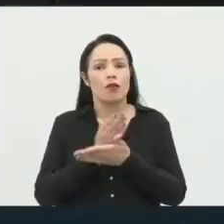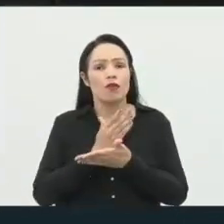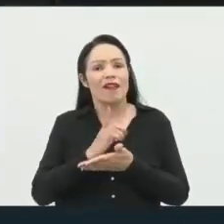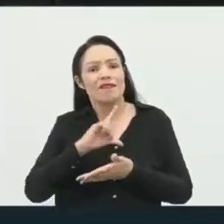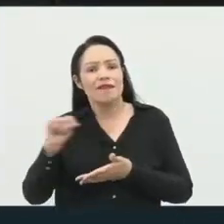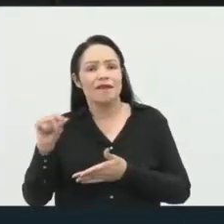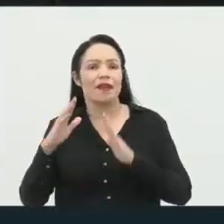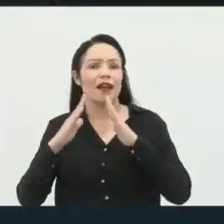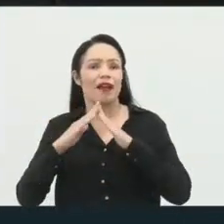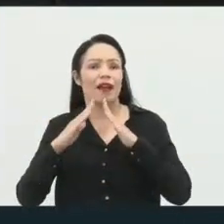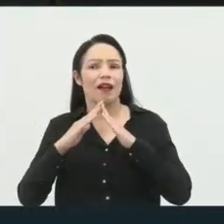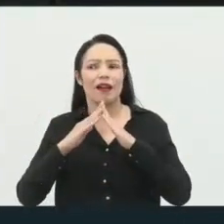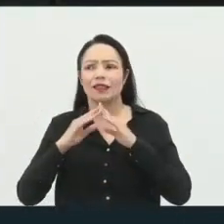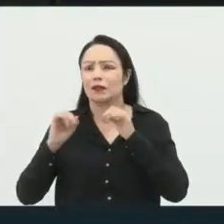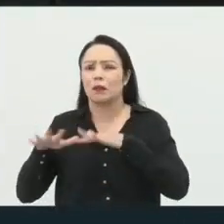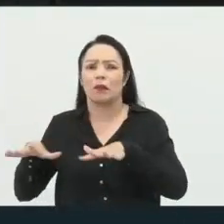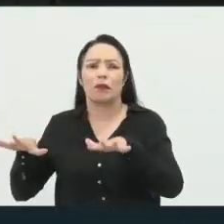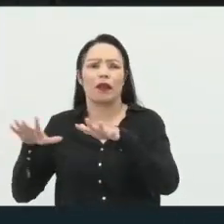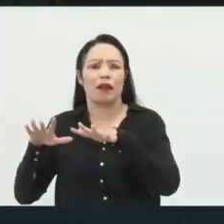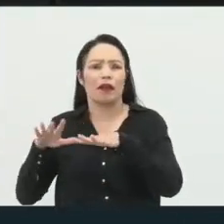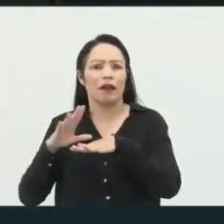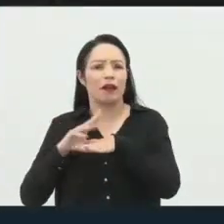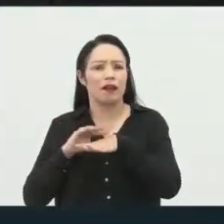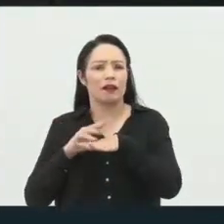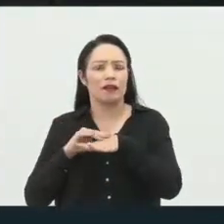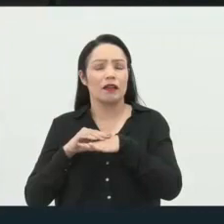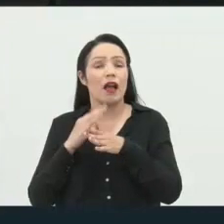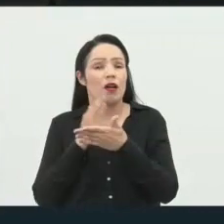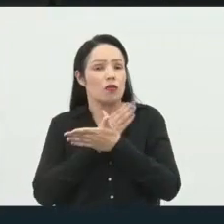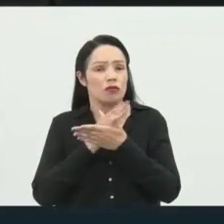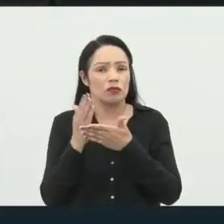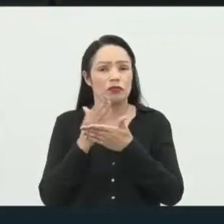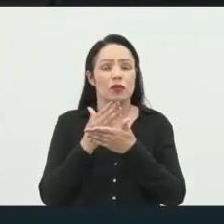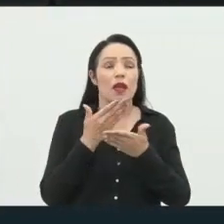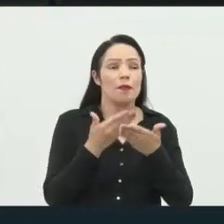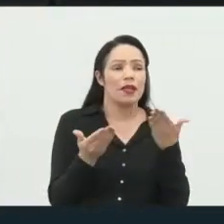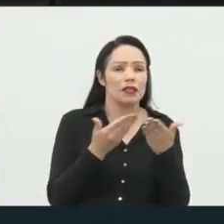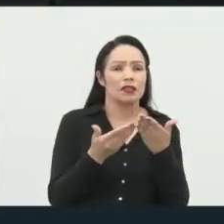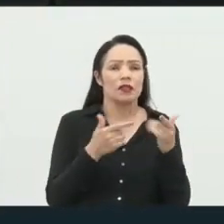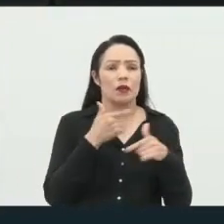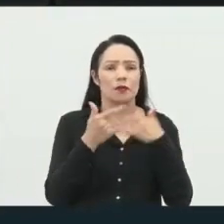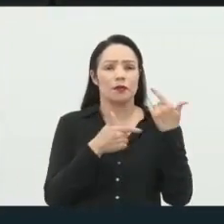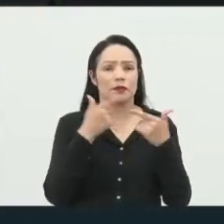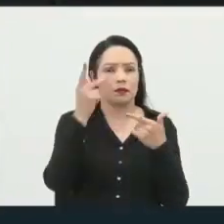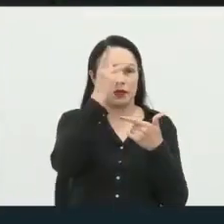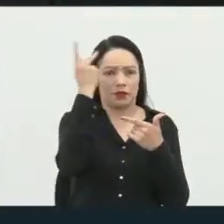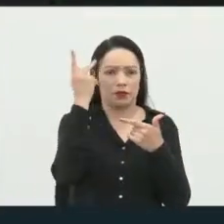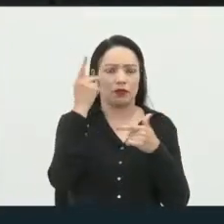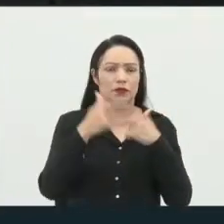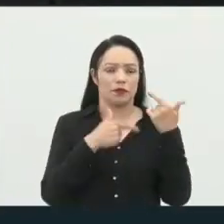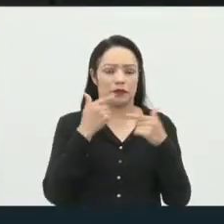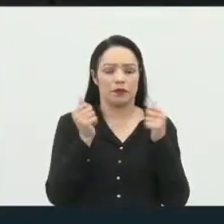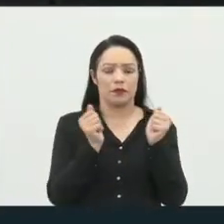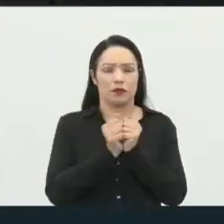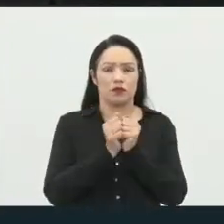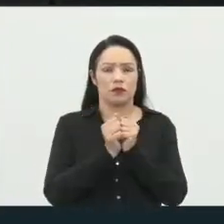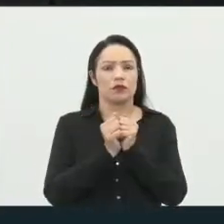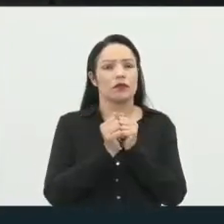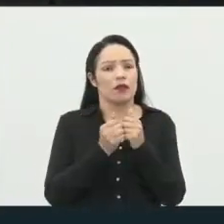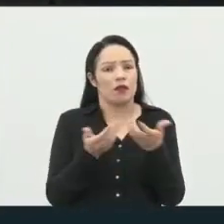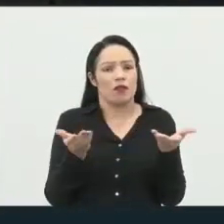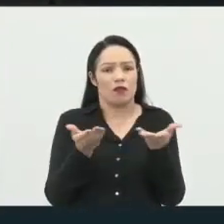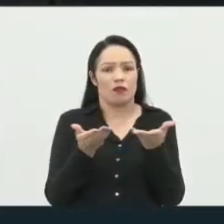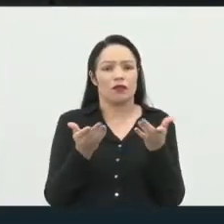muito desses colaboradores perderam seus colegas de trabalho e hoje lutam sai as ruas para receber